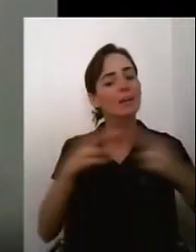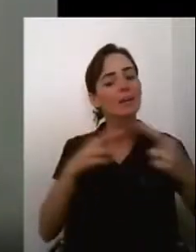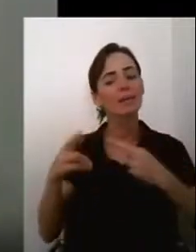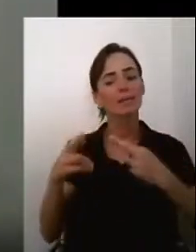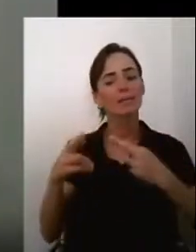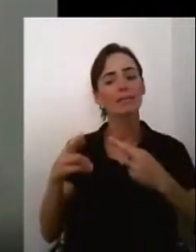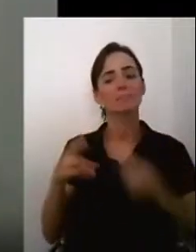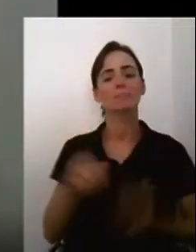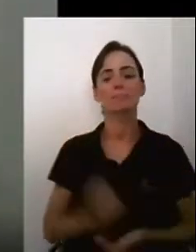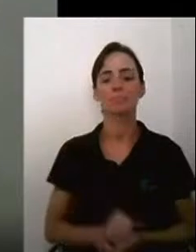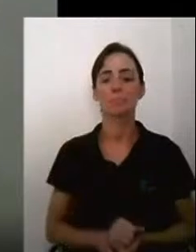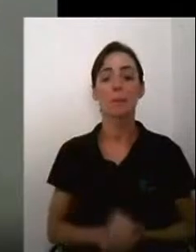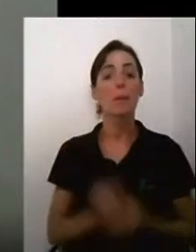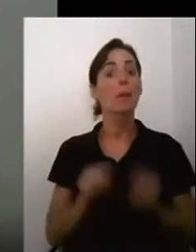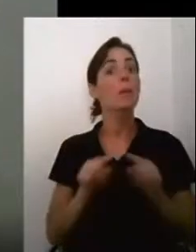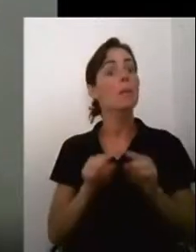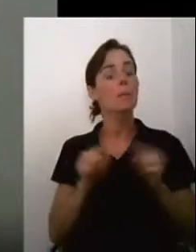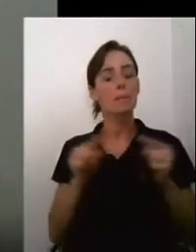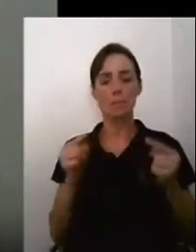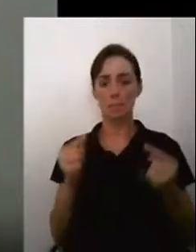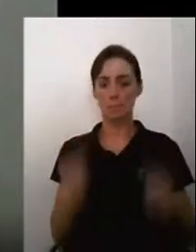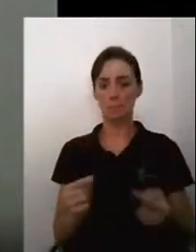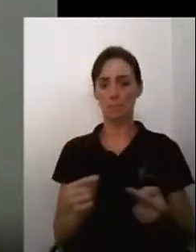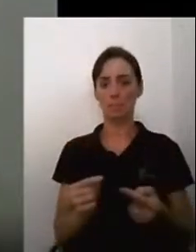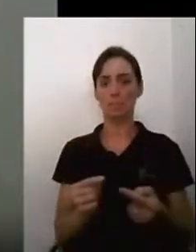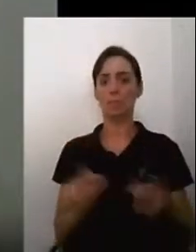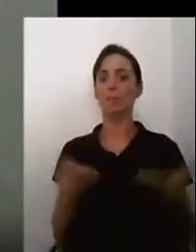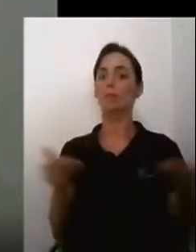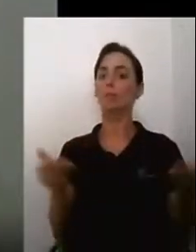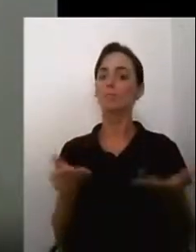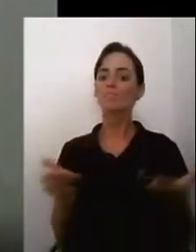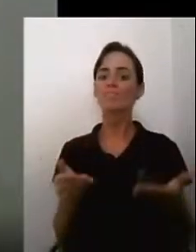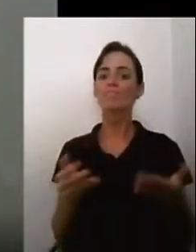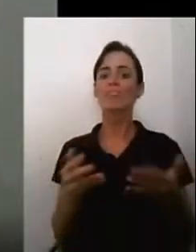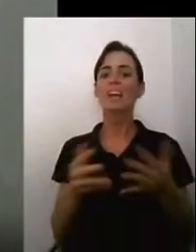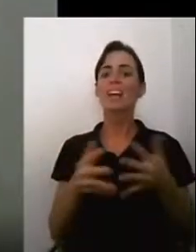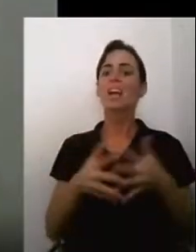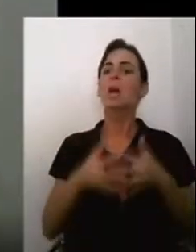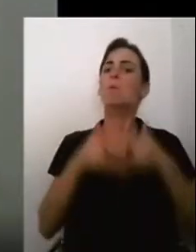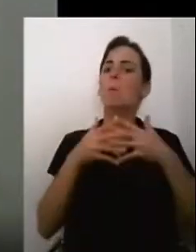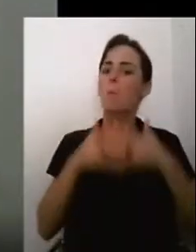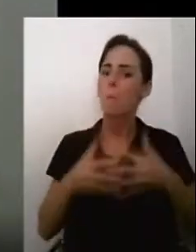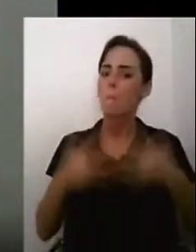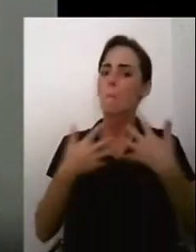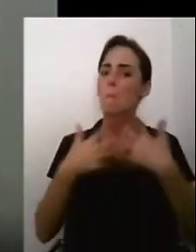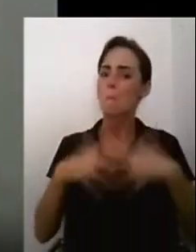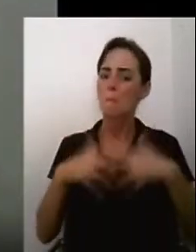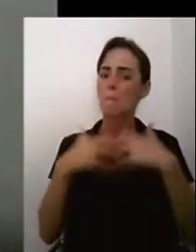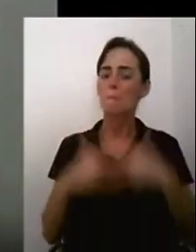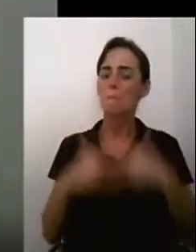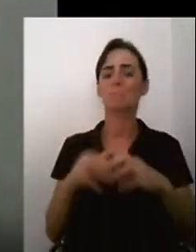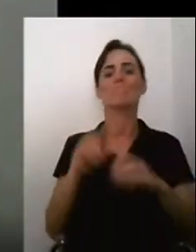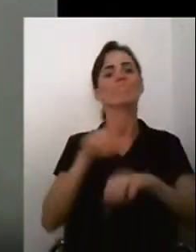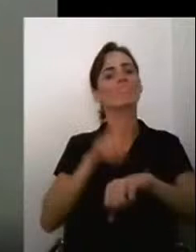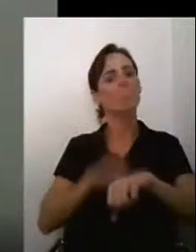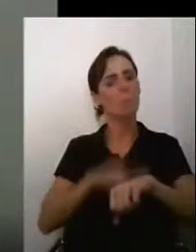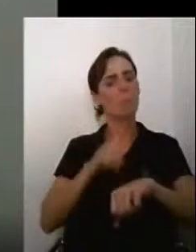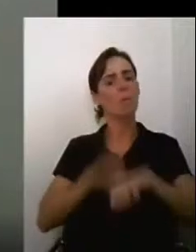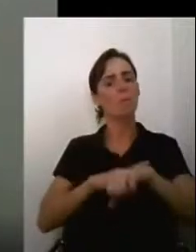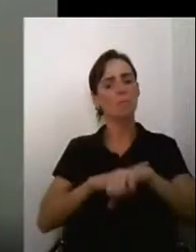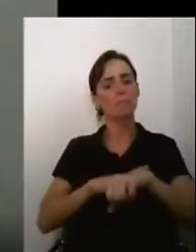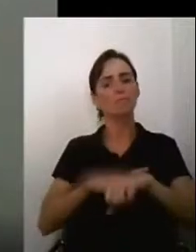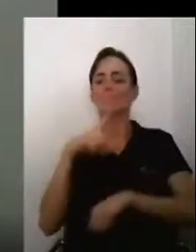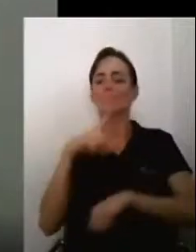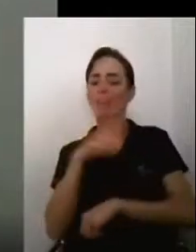No entanto, mesmo em meio à complexa situação, restaram afirmados